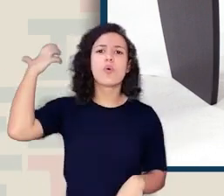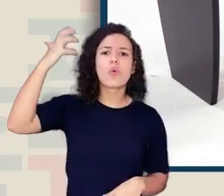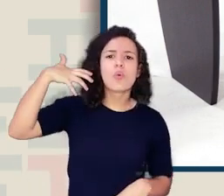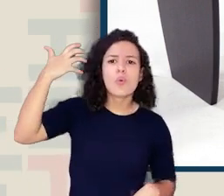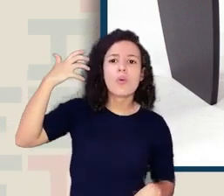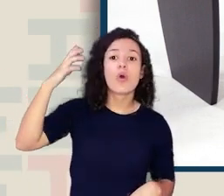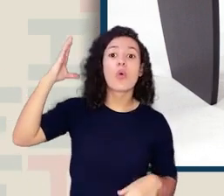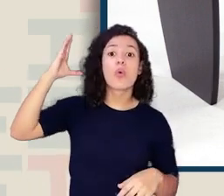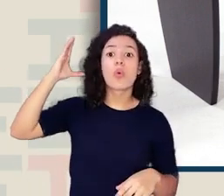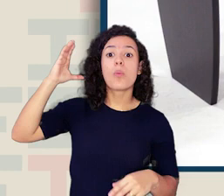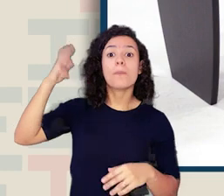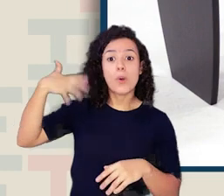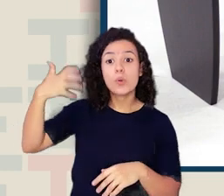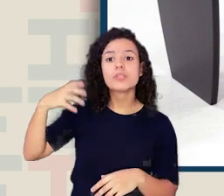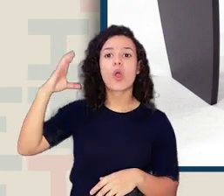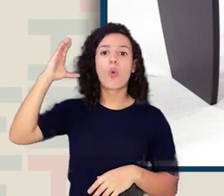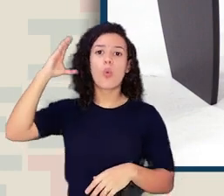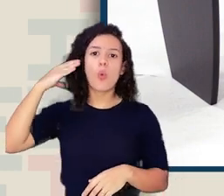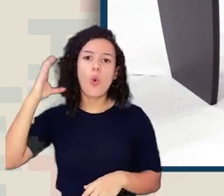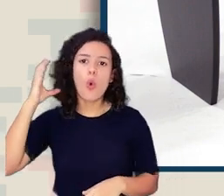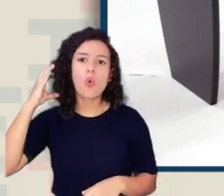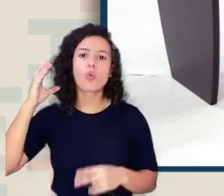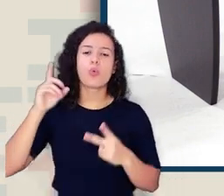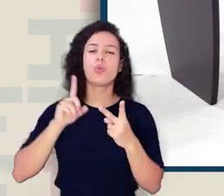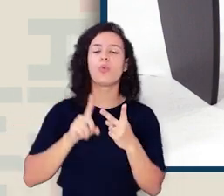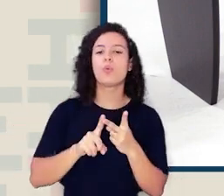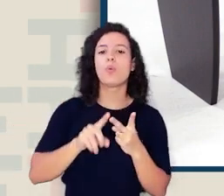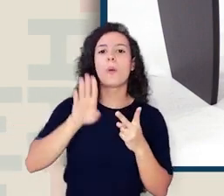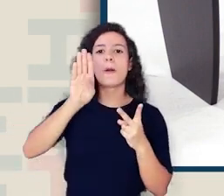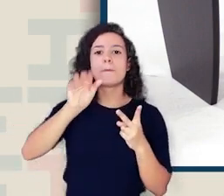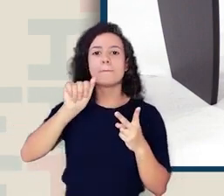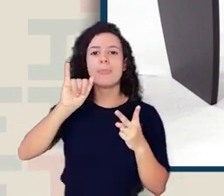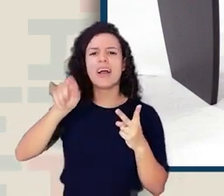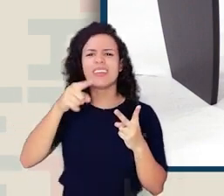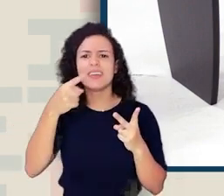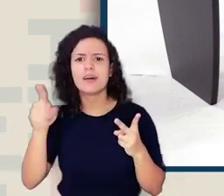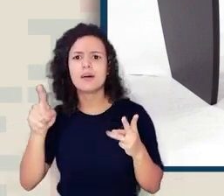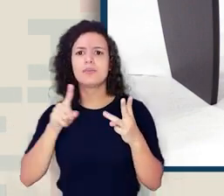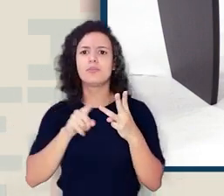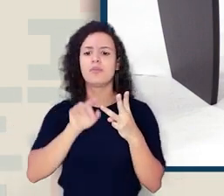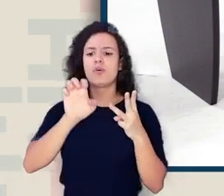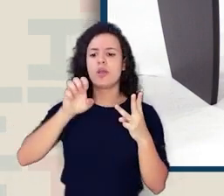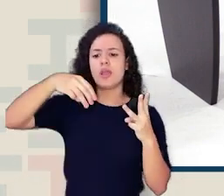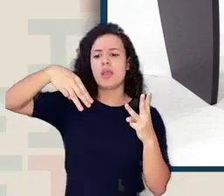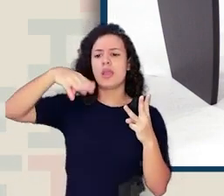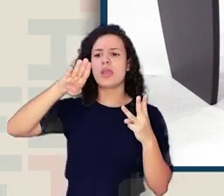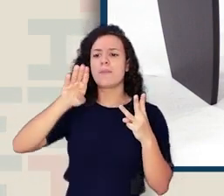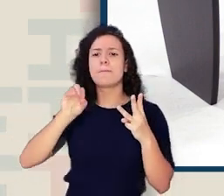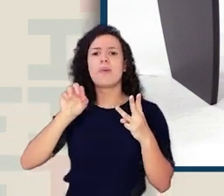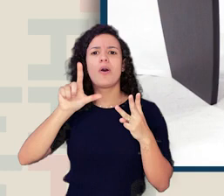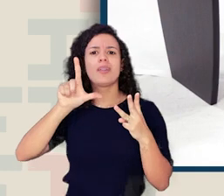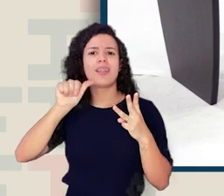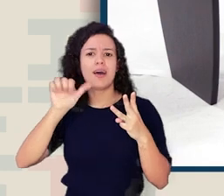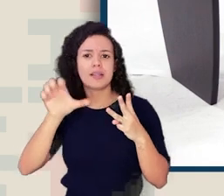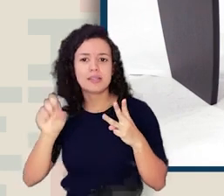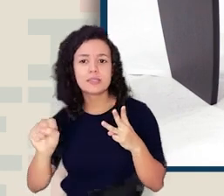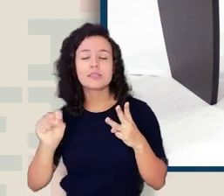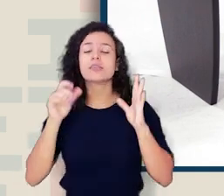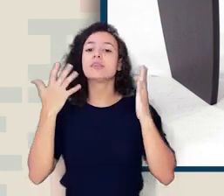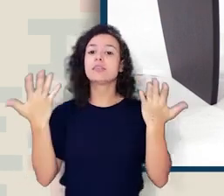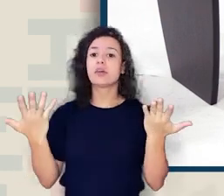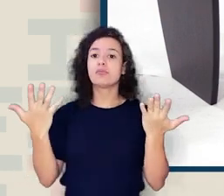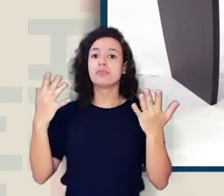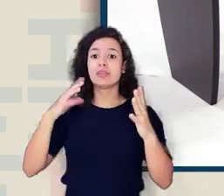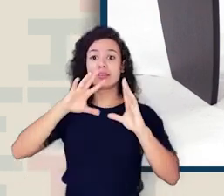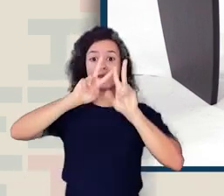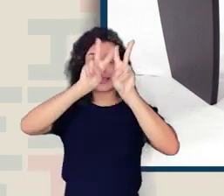mescla com o coco, com o baião, com as emboladas. Por isso que é importante entender, nesse começo, que ao